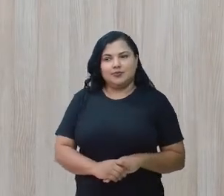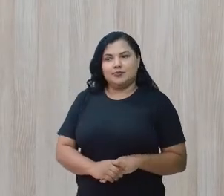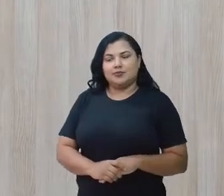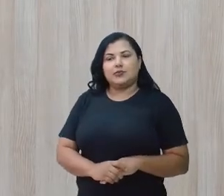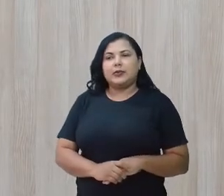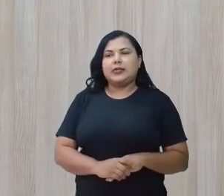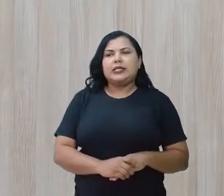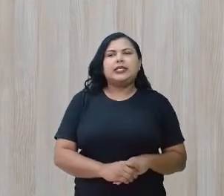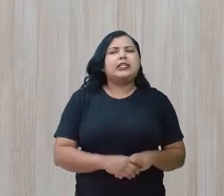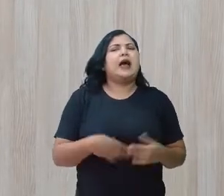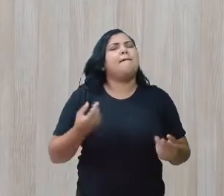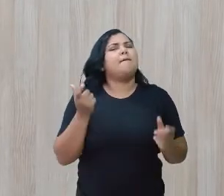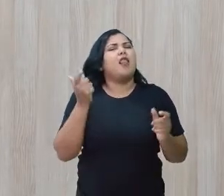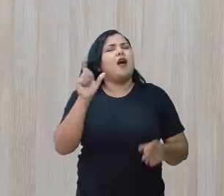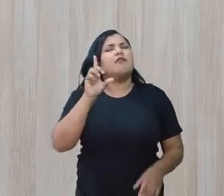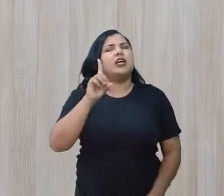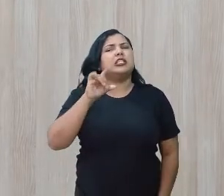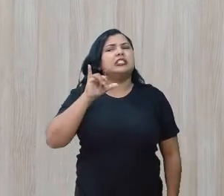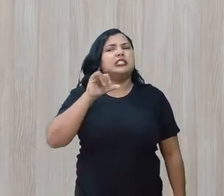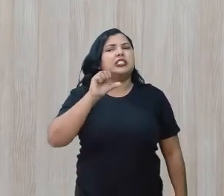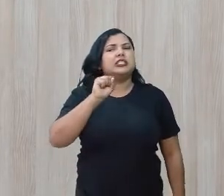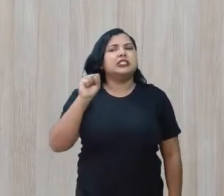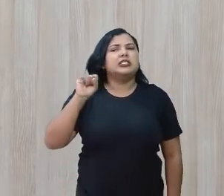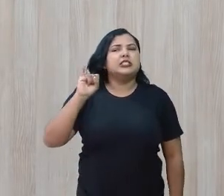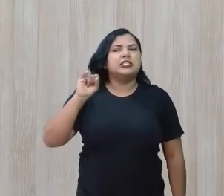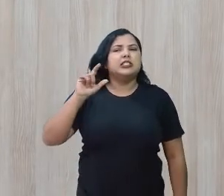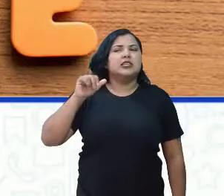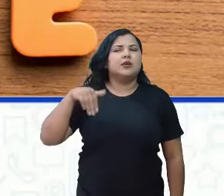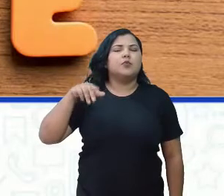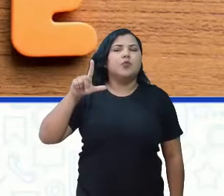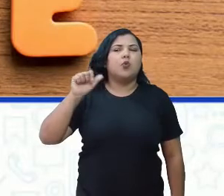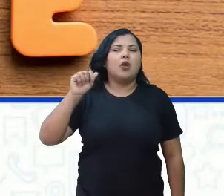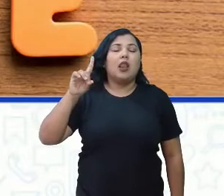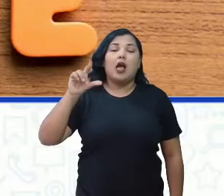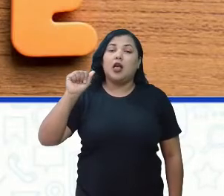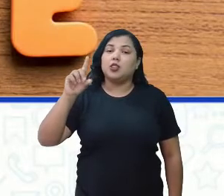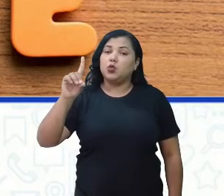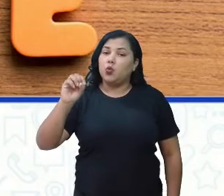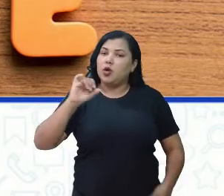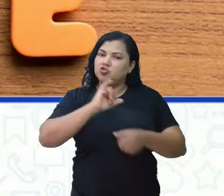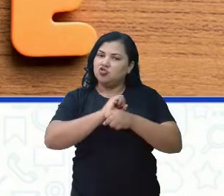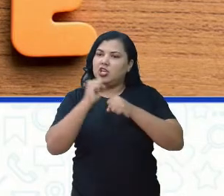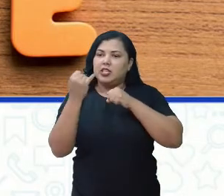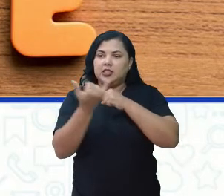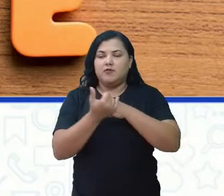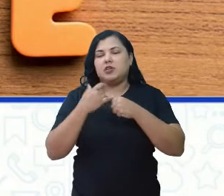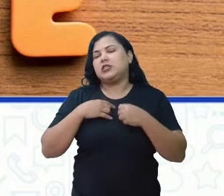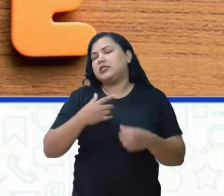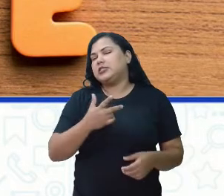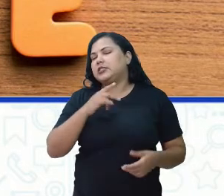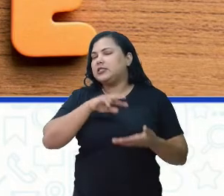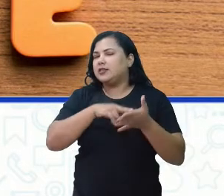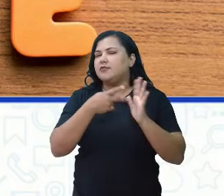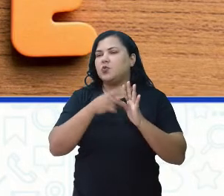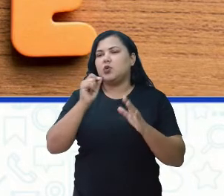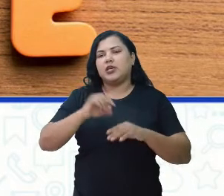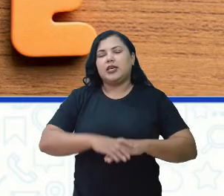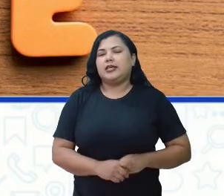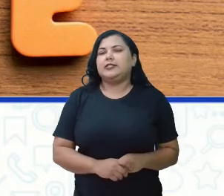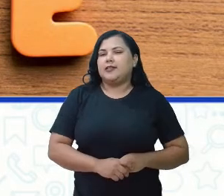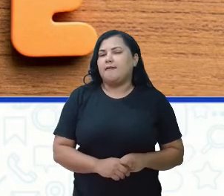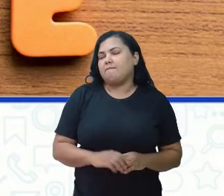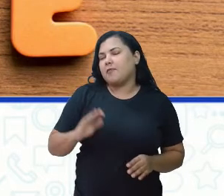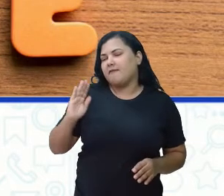E dissimulado? Ficou clarinho, mas eu vou ler. Ó. Dissimulado é um adjetivo, significa que sofreu dissimulação,